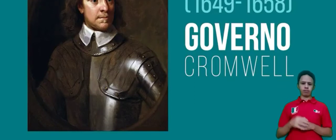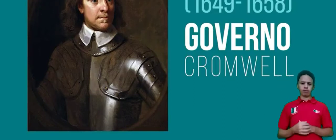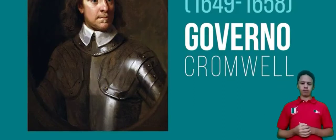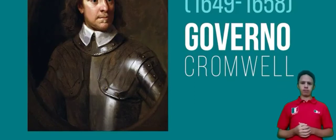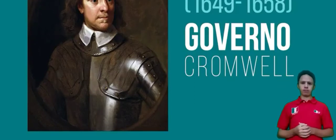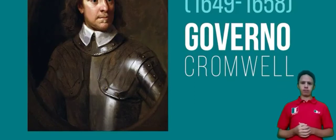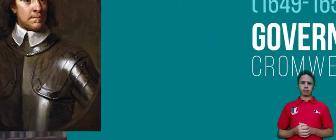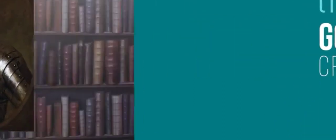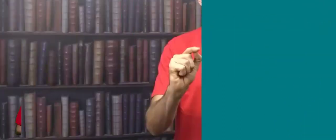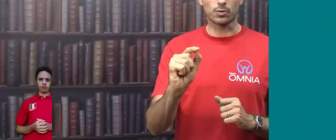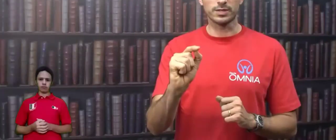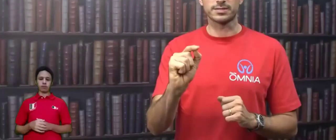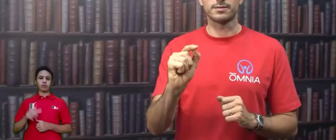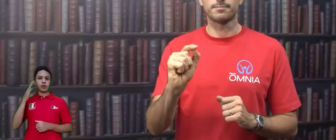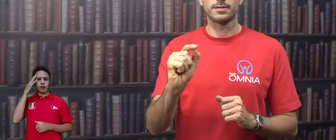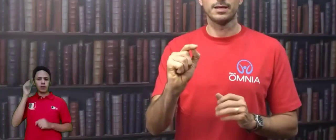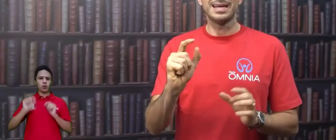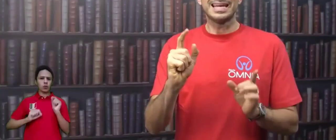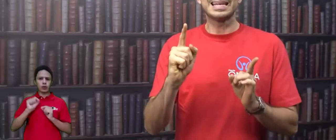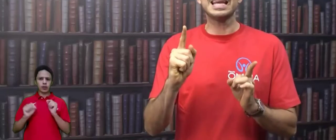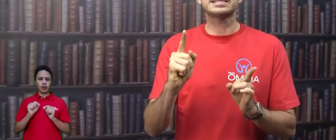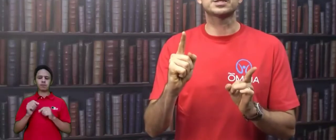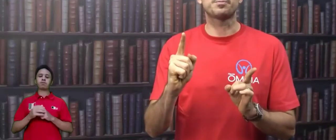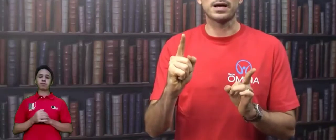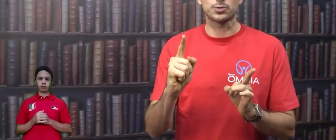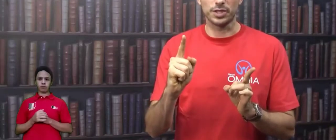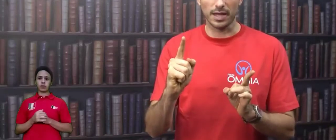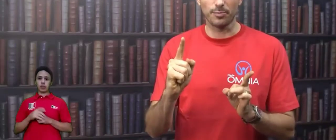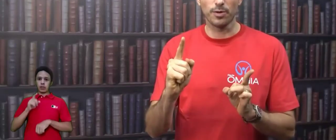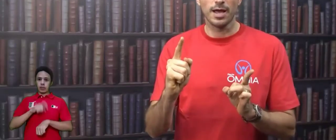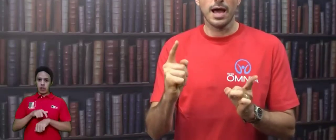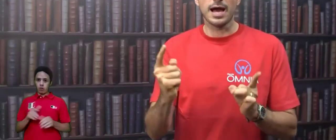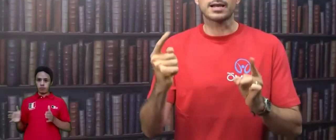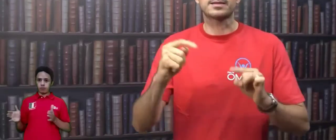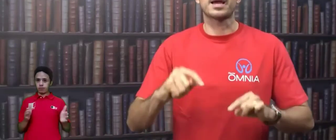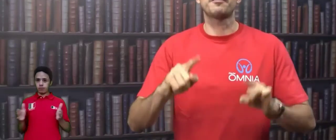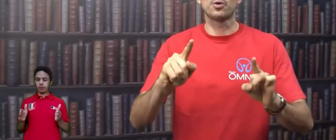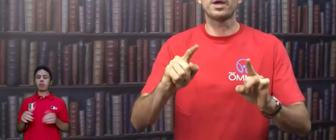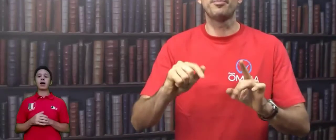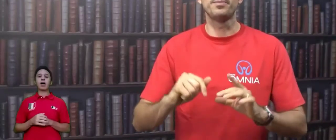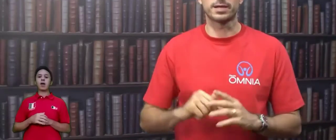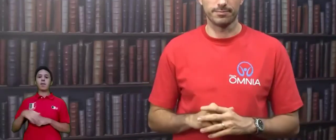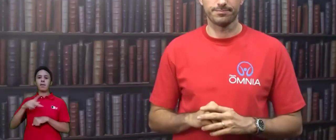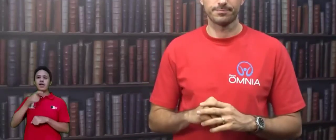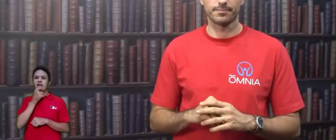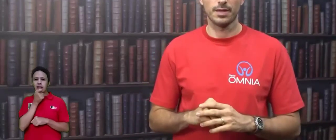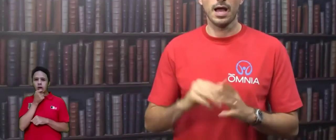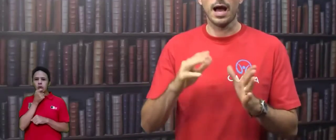1658. Entenda uma coisa. Nesse espaço de tempo, a Inglaterra virou